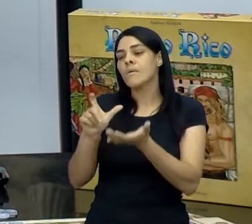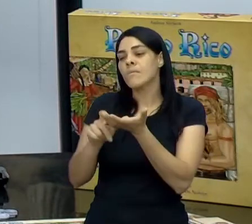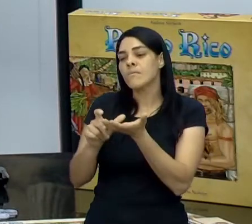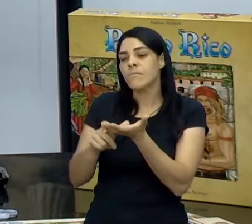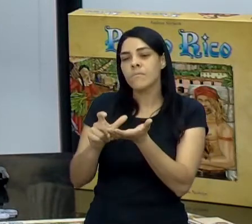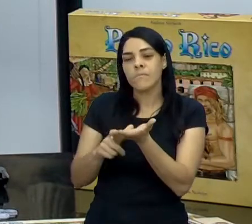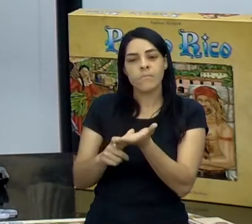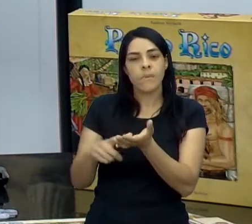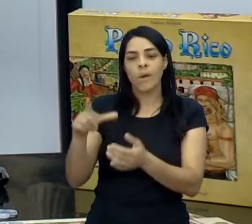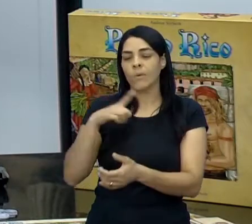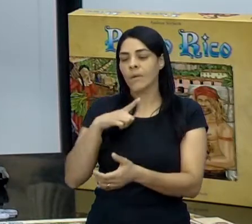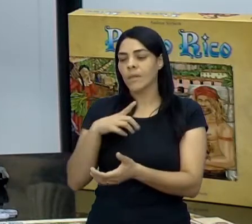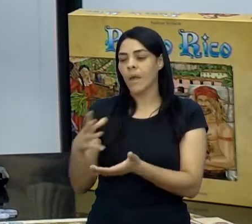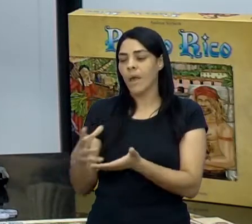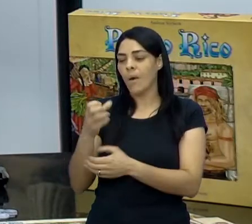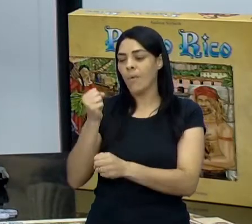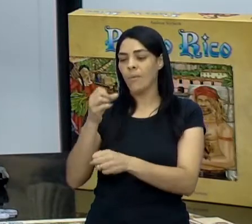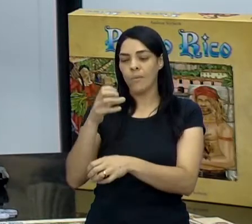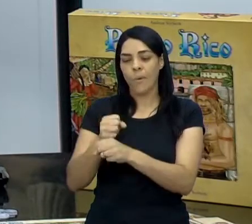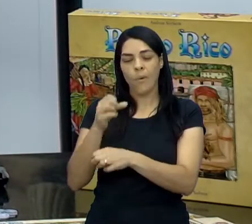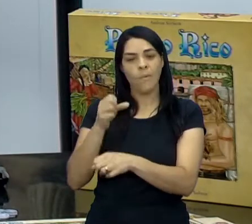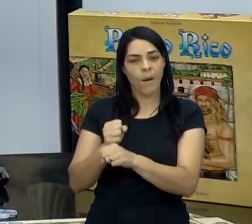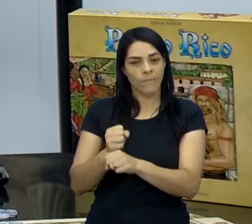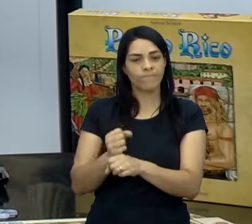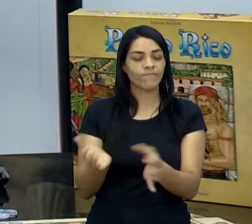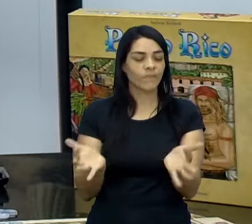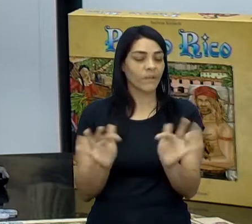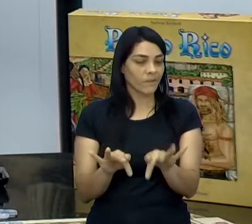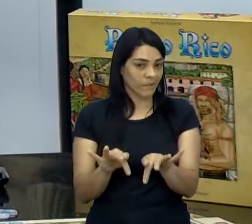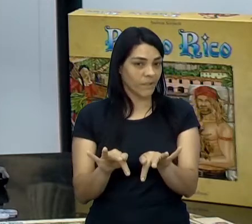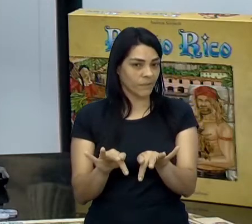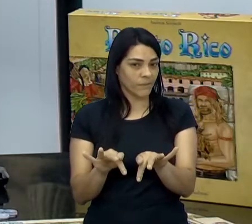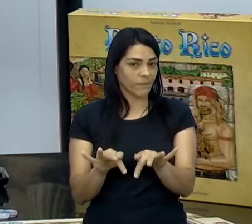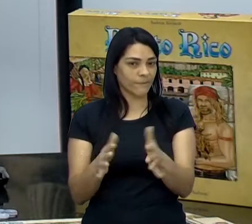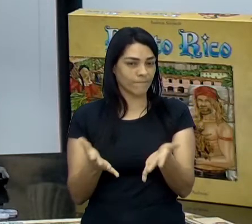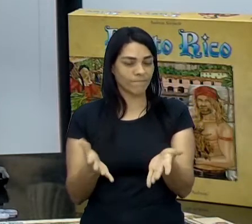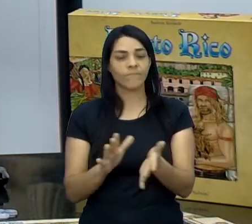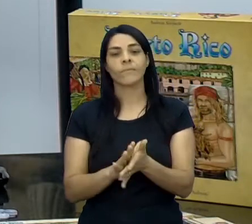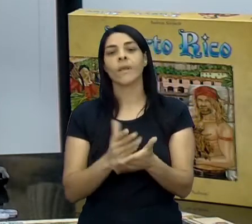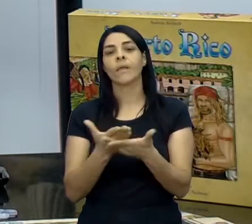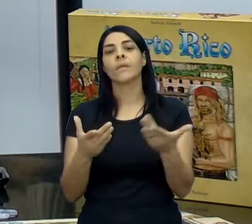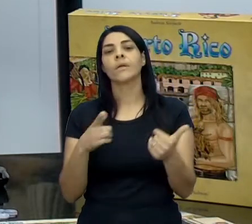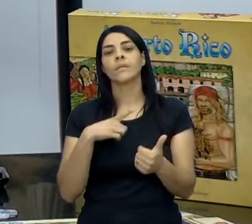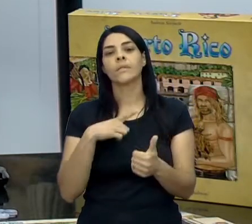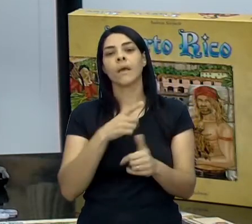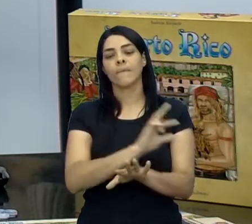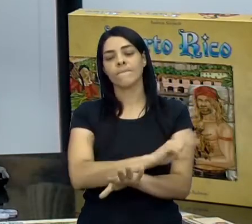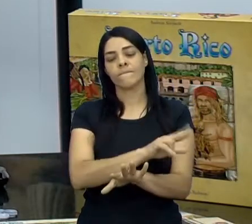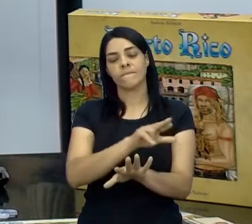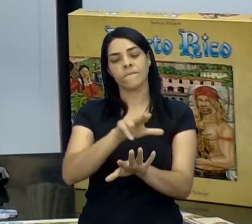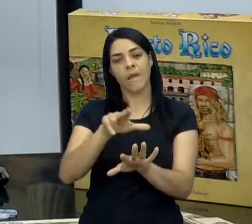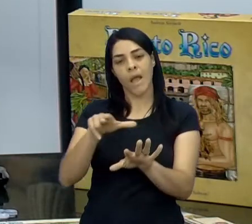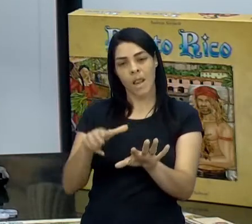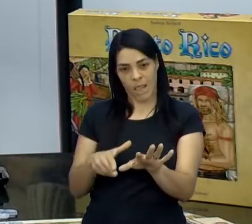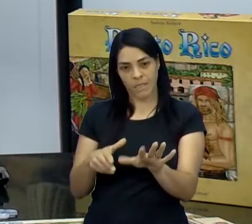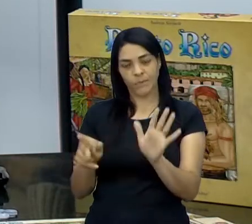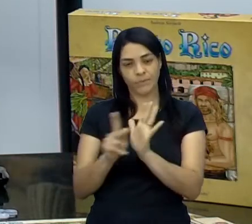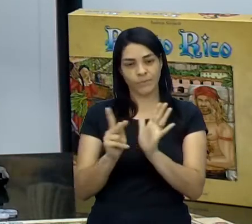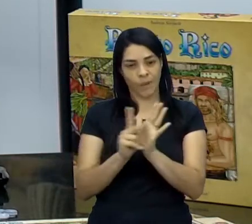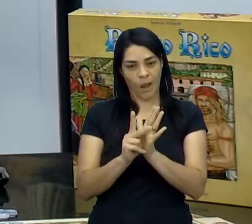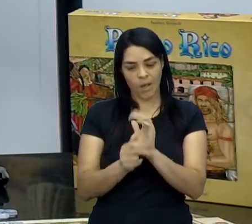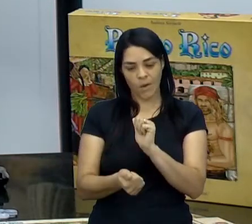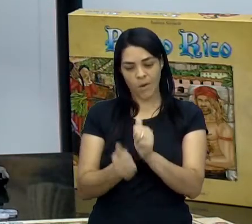Porto Rico. E, finalmente, temos algumas variantes do jogo. Eles dão